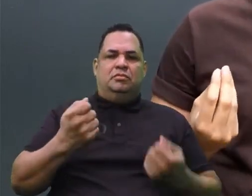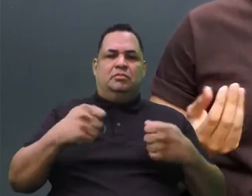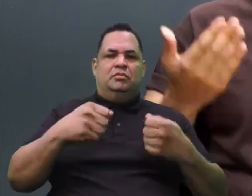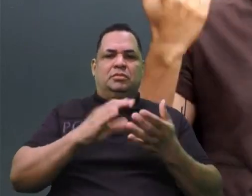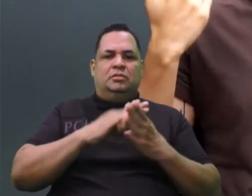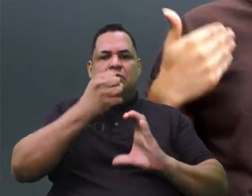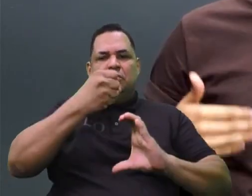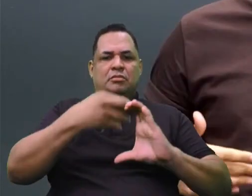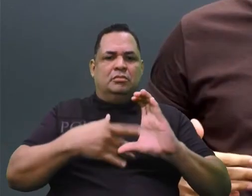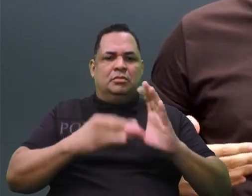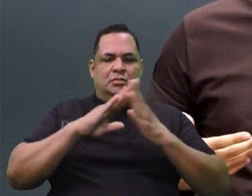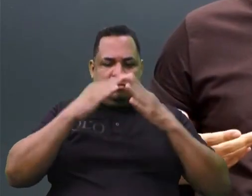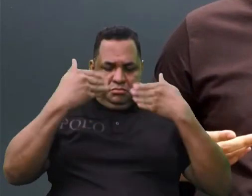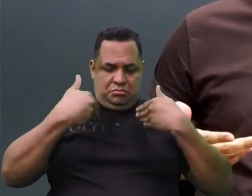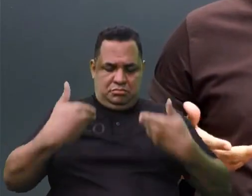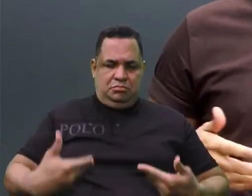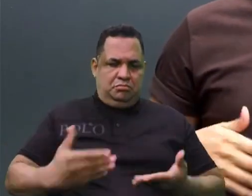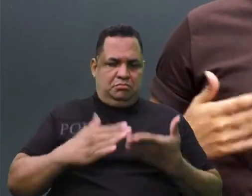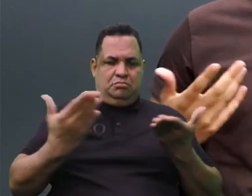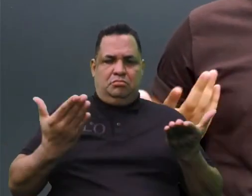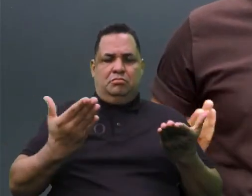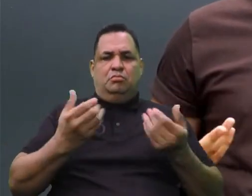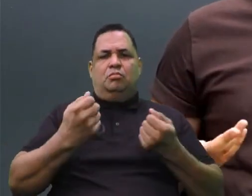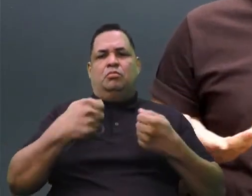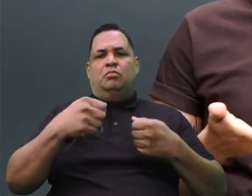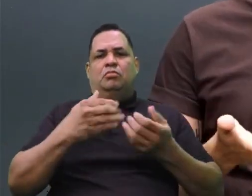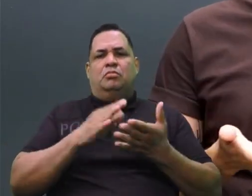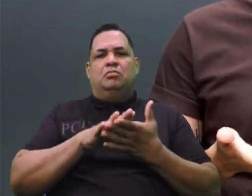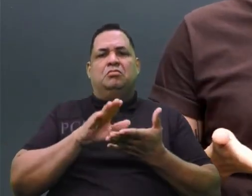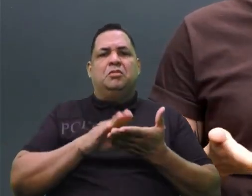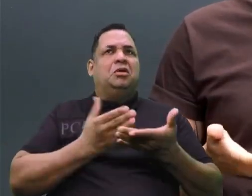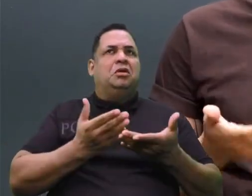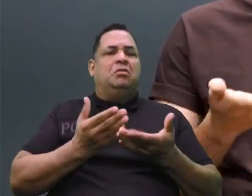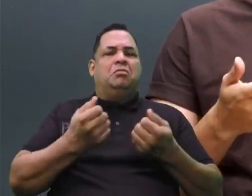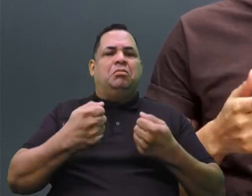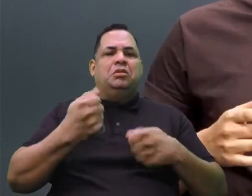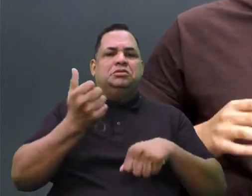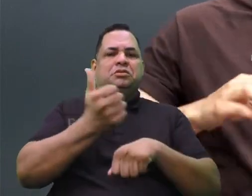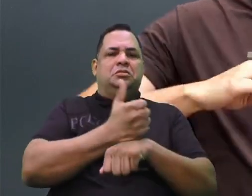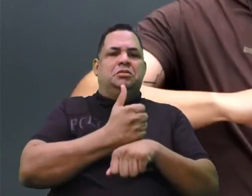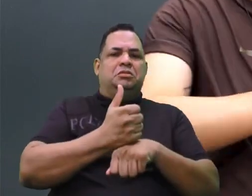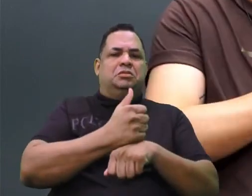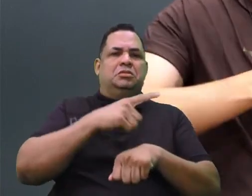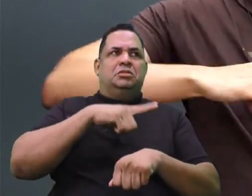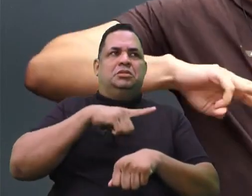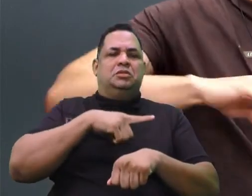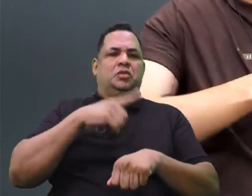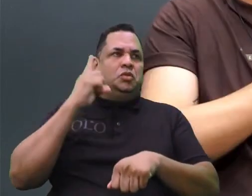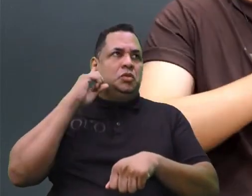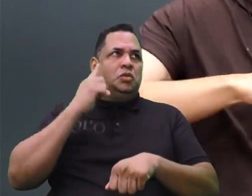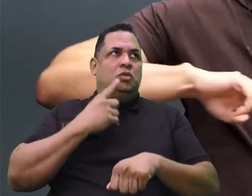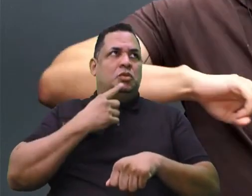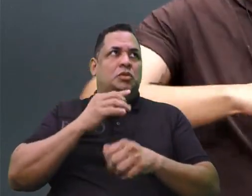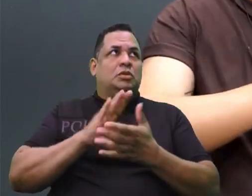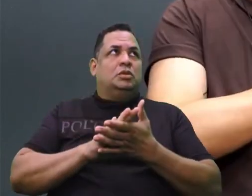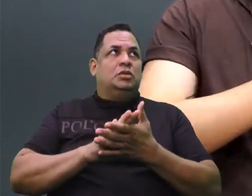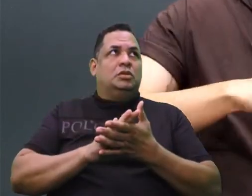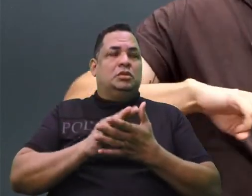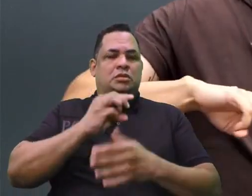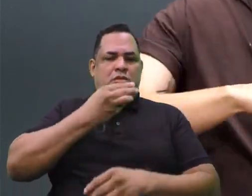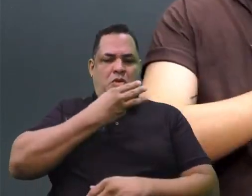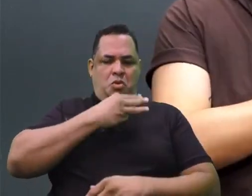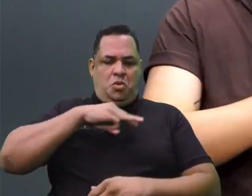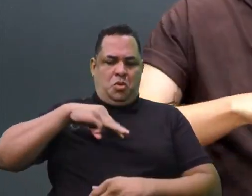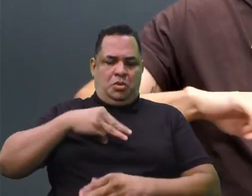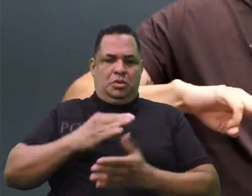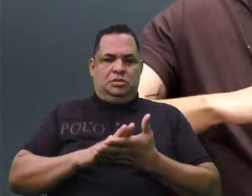uma característica física da pessoa, ou pode ser profissional, né? Por exemplo, tem um surdo que o sinal dele é assim, o nome dele é Marcelo, e ele